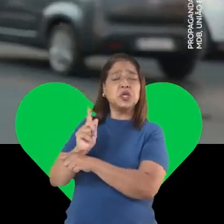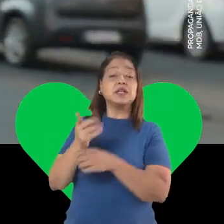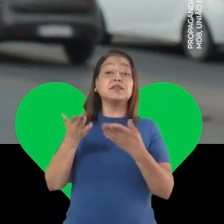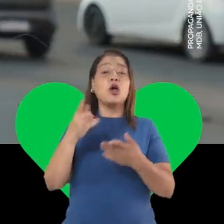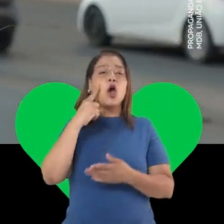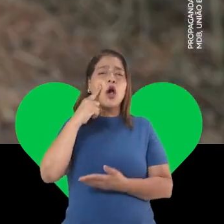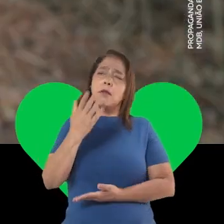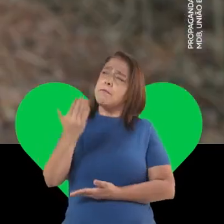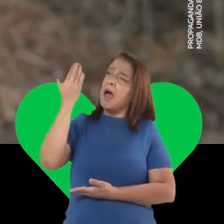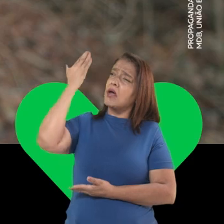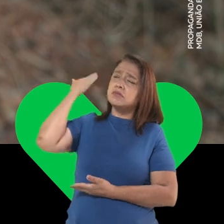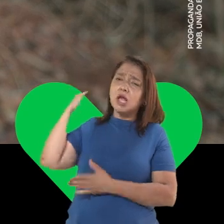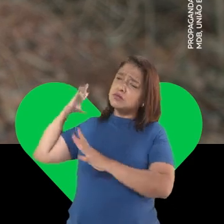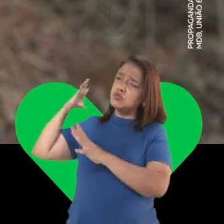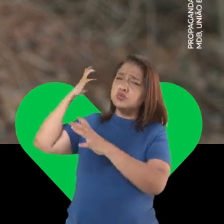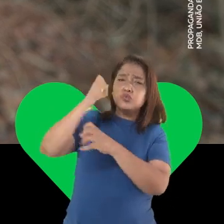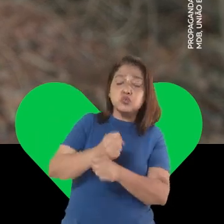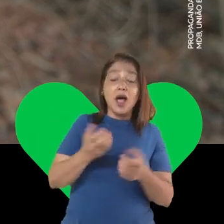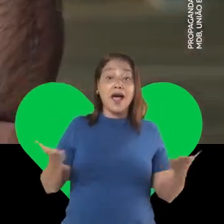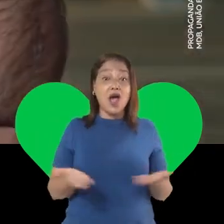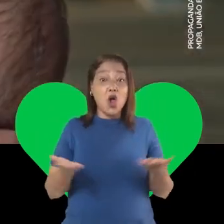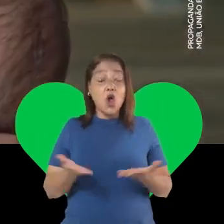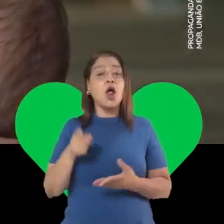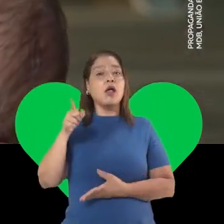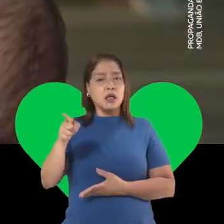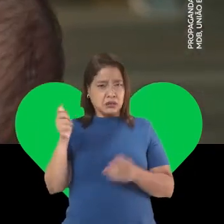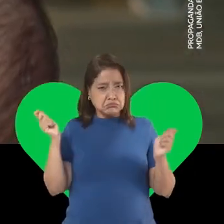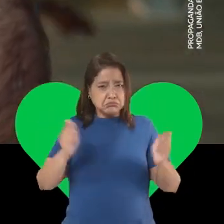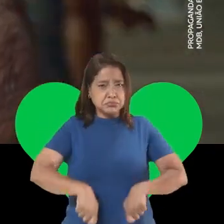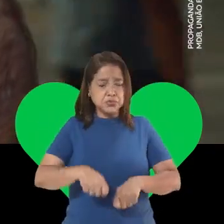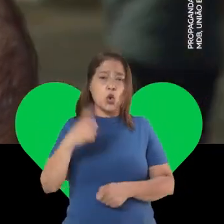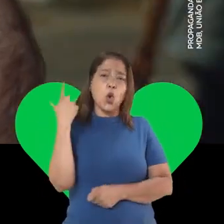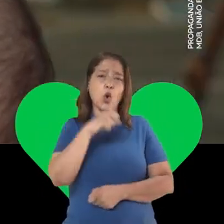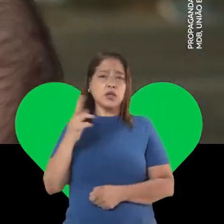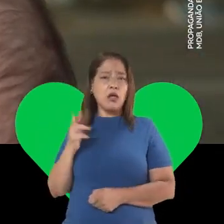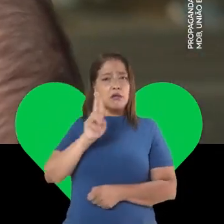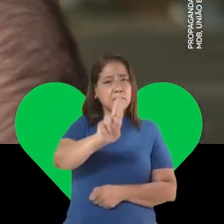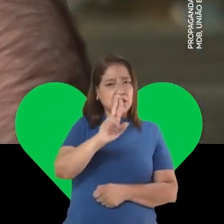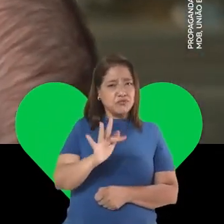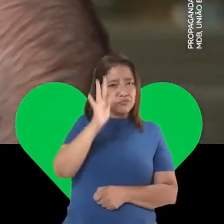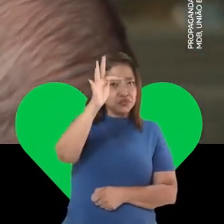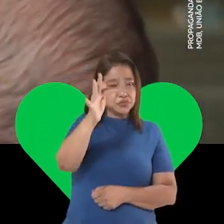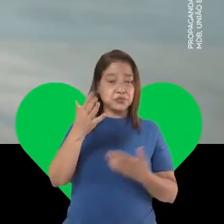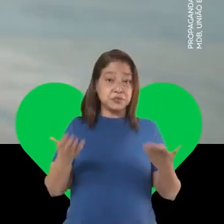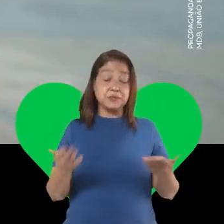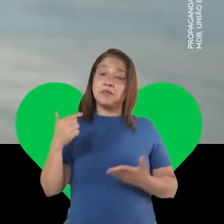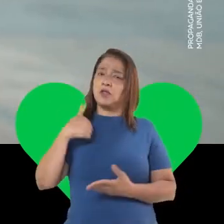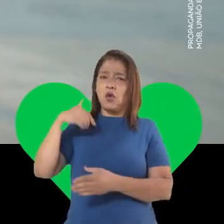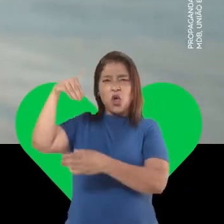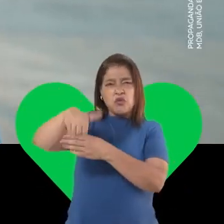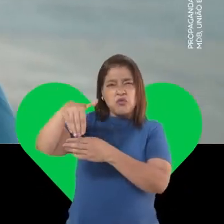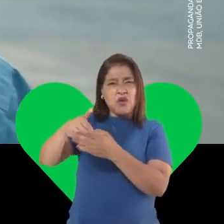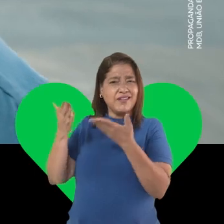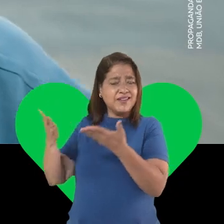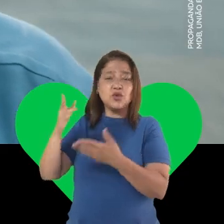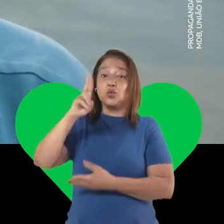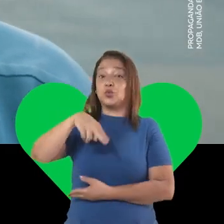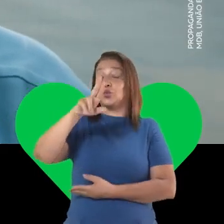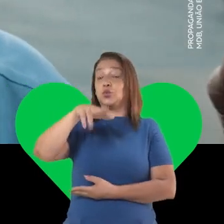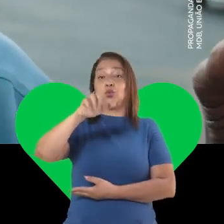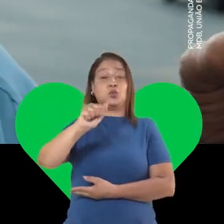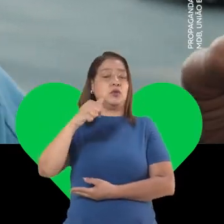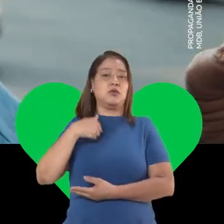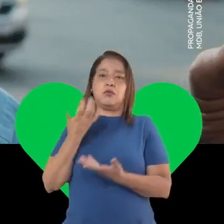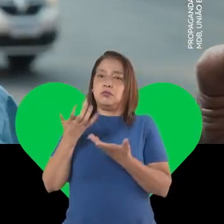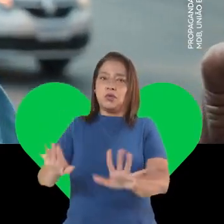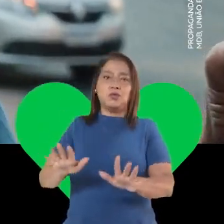fazer esse tipo de coisa. Nem a faculdade dele consegue gerir bem. A gente tem que pensar bem quem a gente vota, quem a gente coloca lá em cima. Eu não voto num homem desse, nunca na